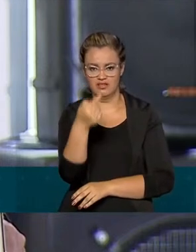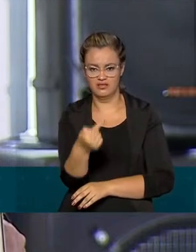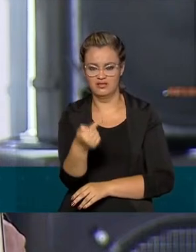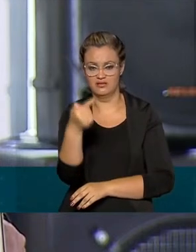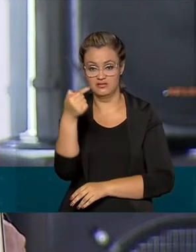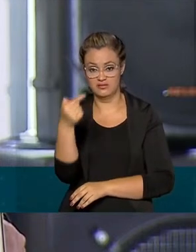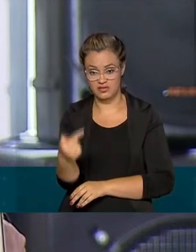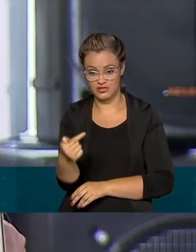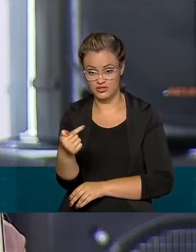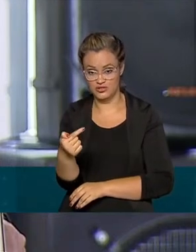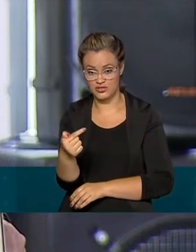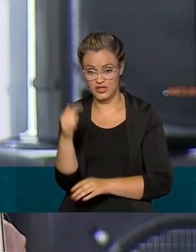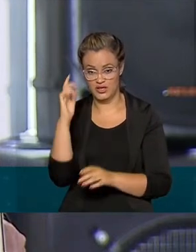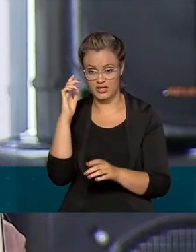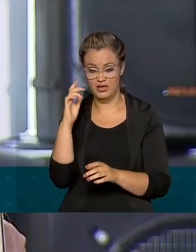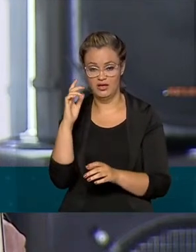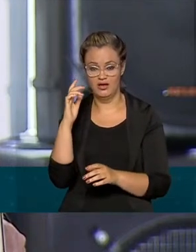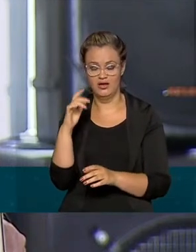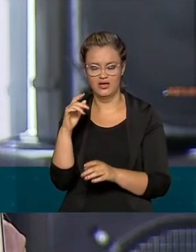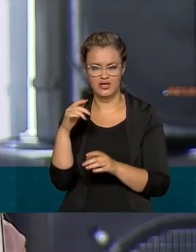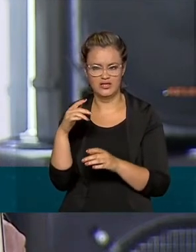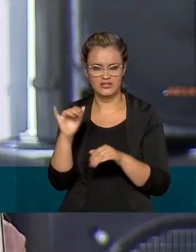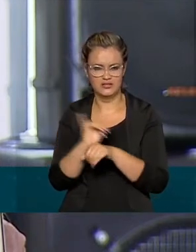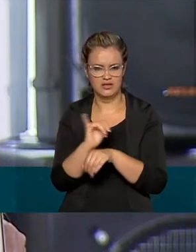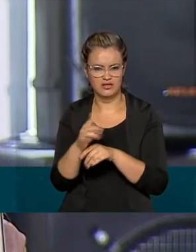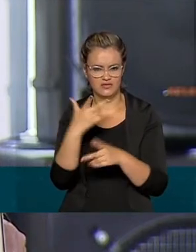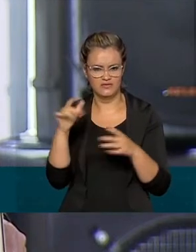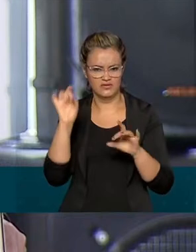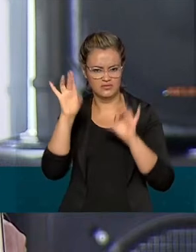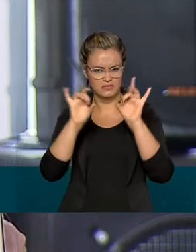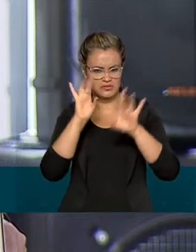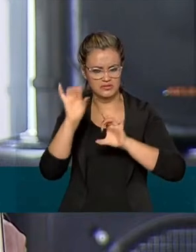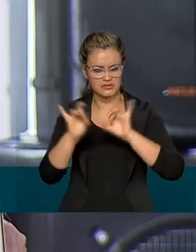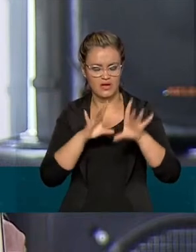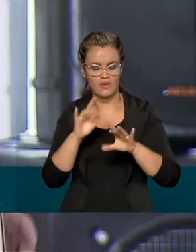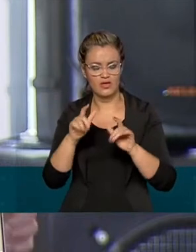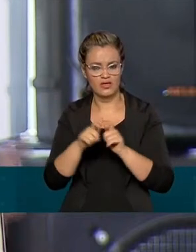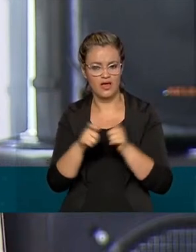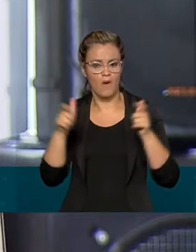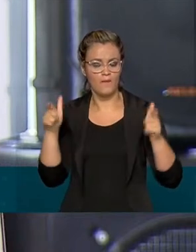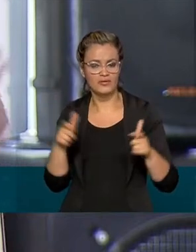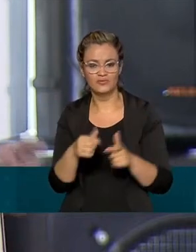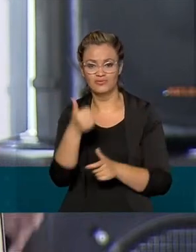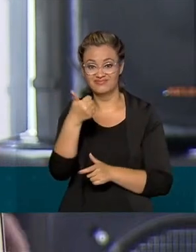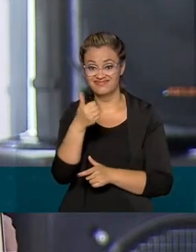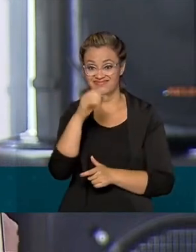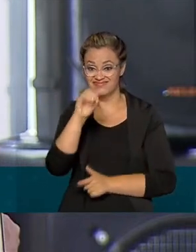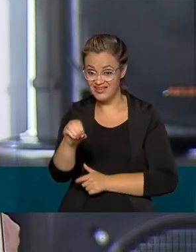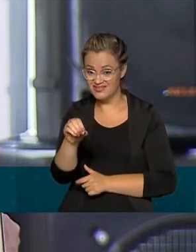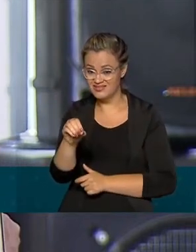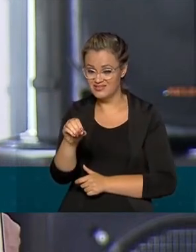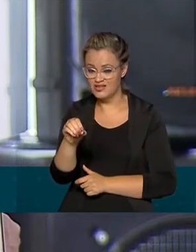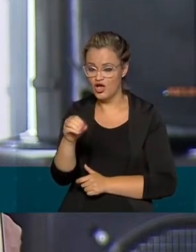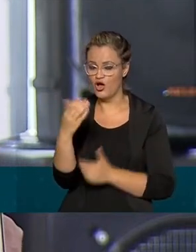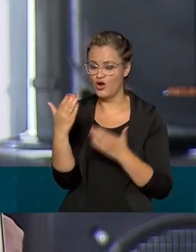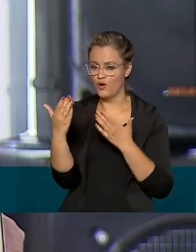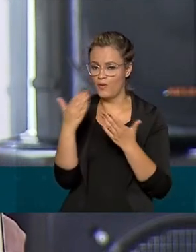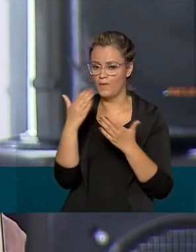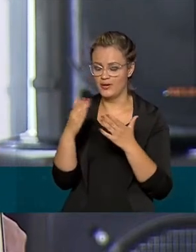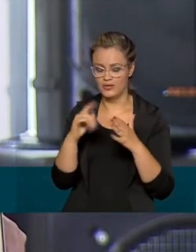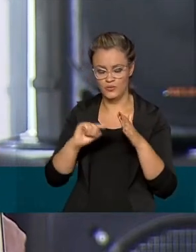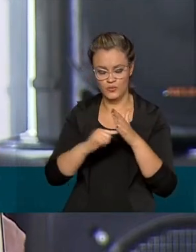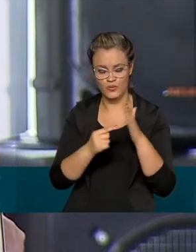177 tomadas de contas especiais, aumentando em quase 10 vezes o número